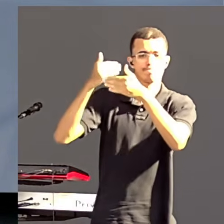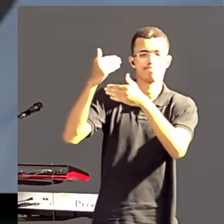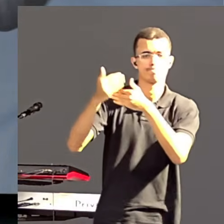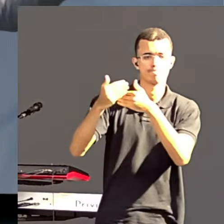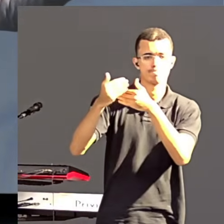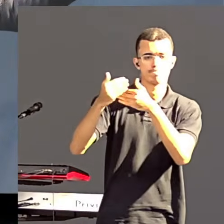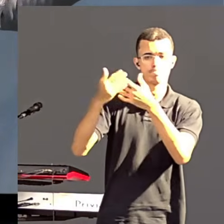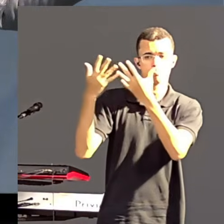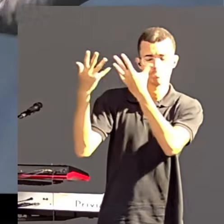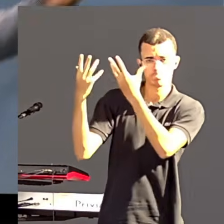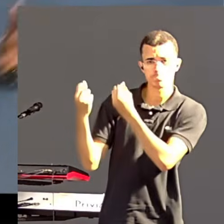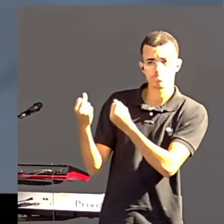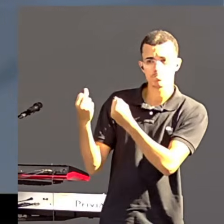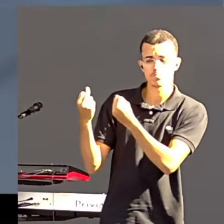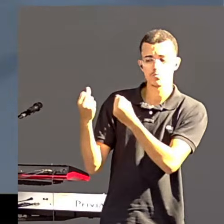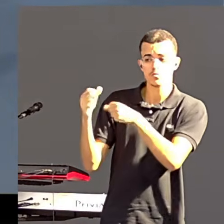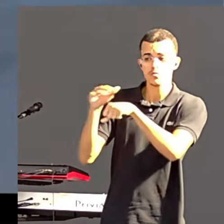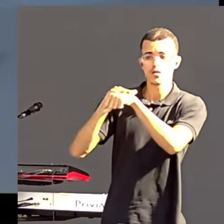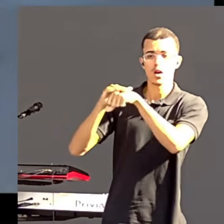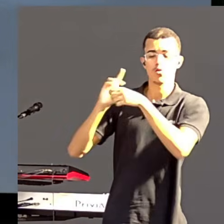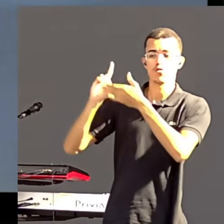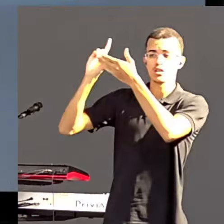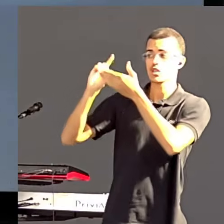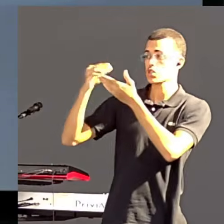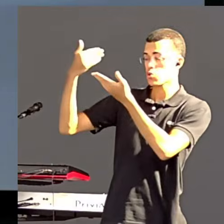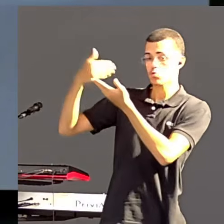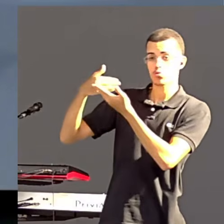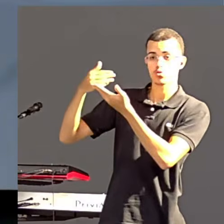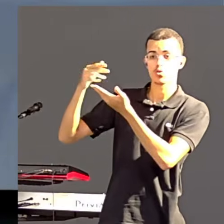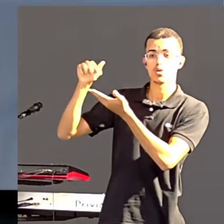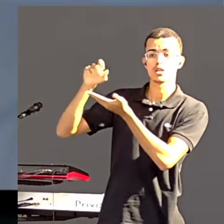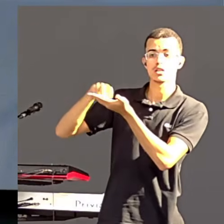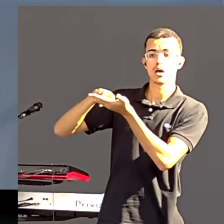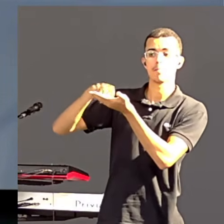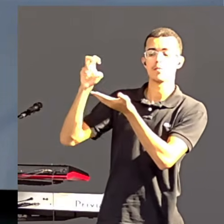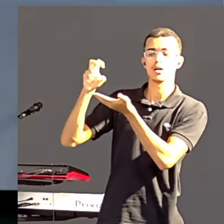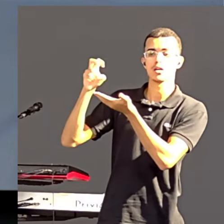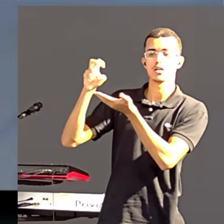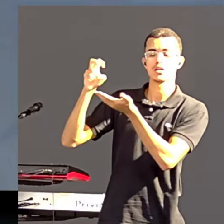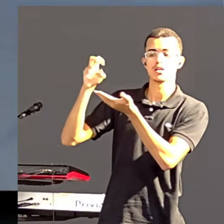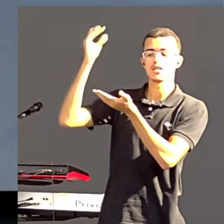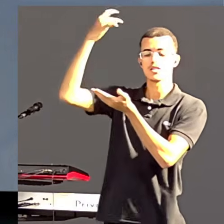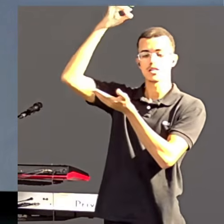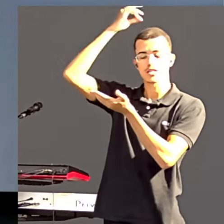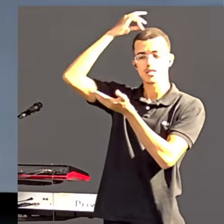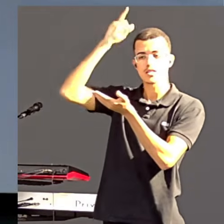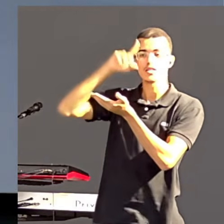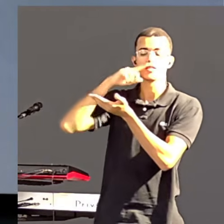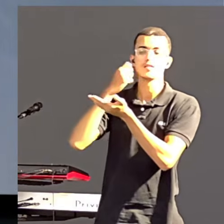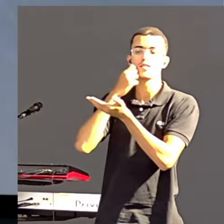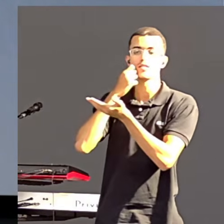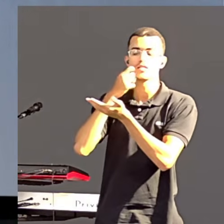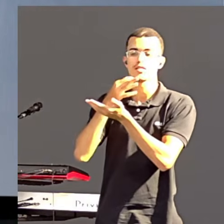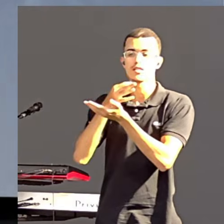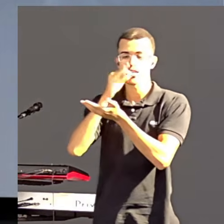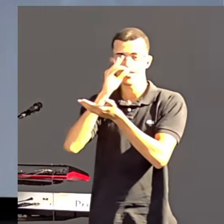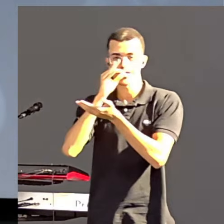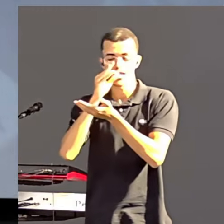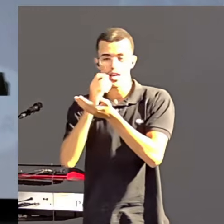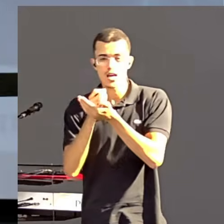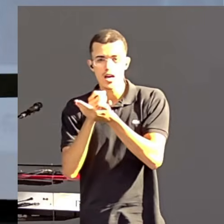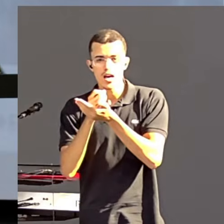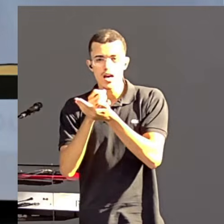letargia. E a conversa de Deus com a gente nessa manhã, Santa Ceia 2026, a primeira, é nos